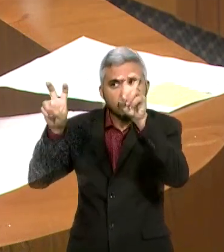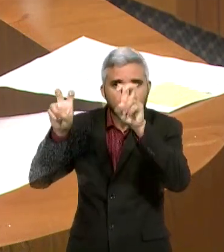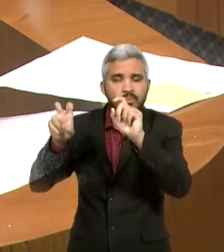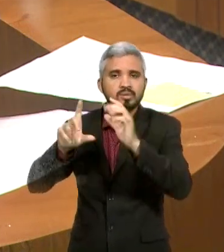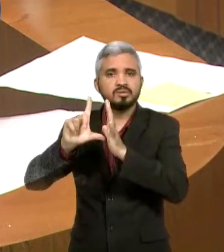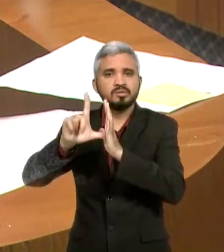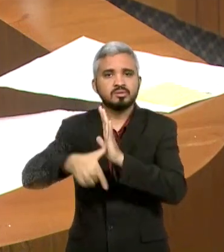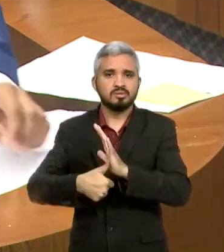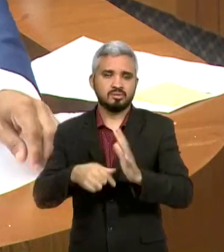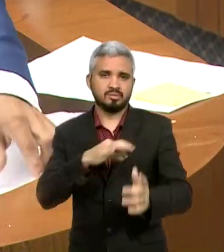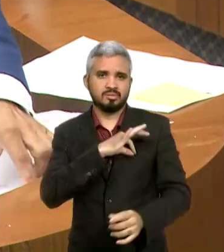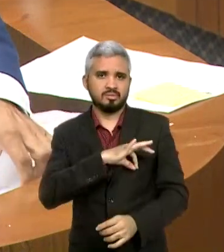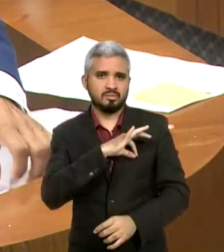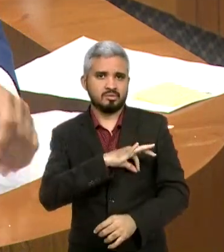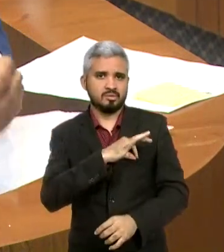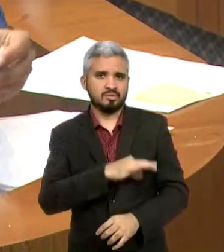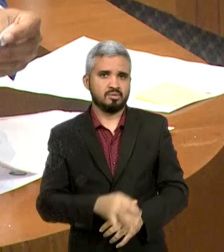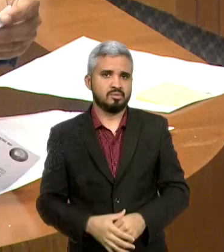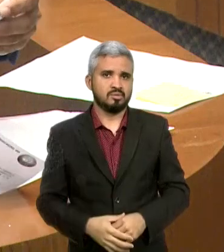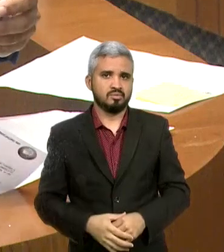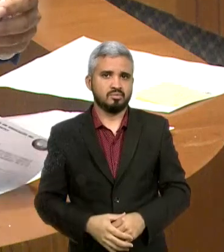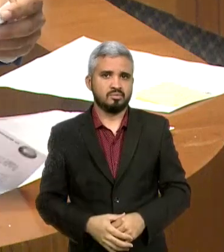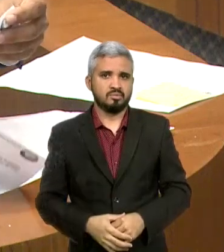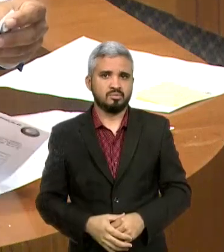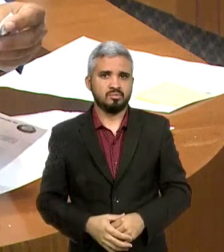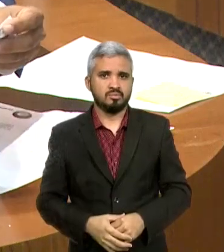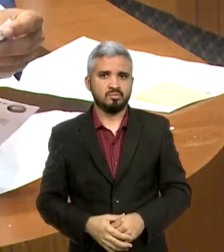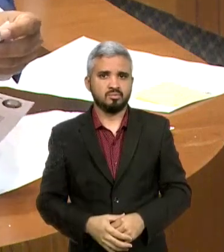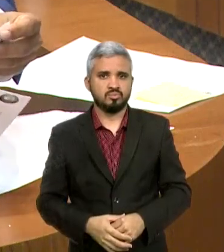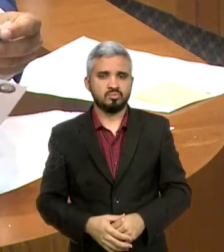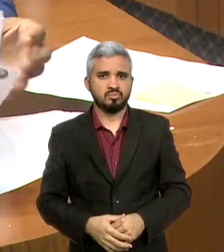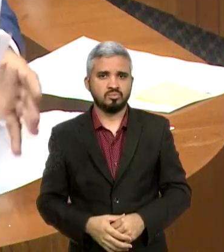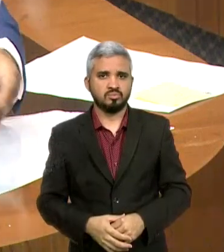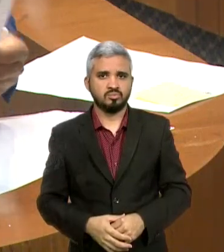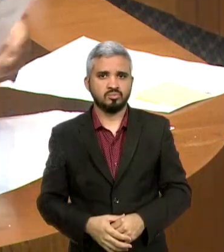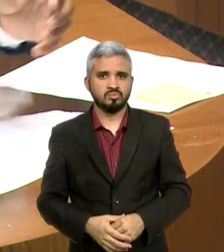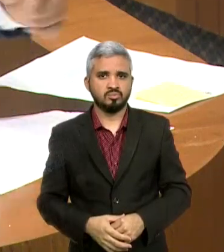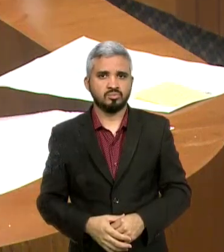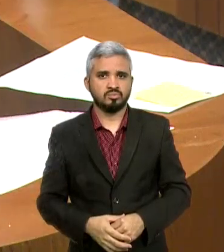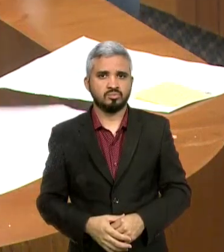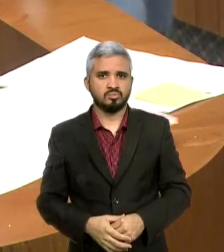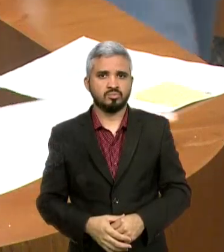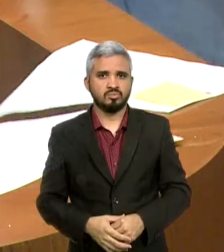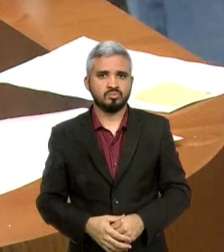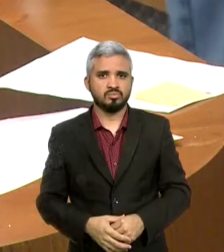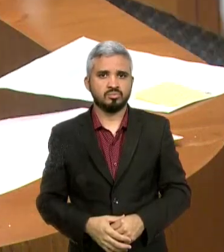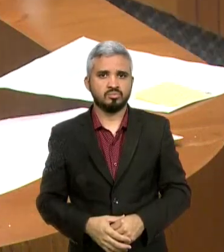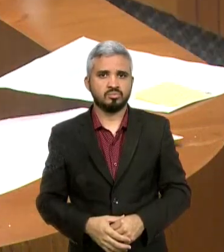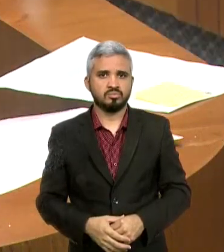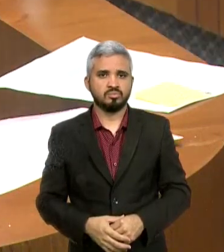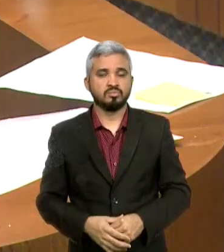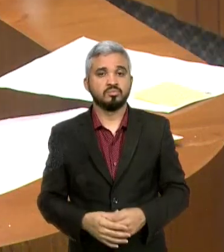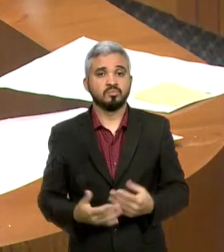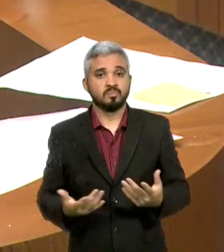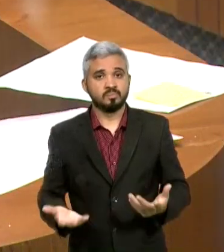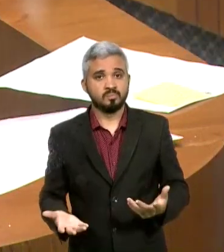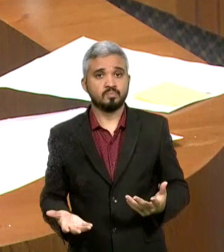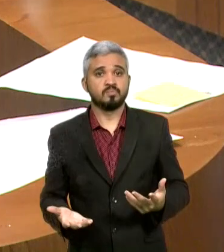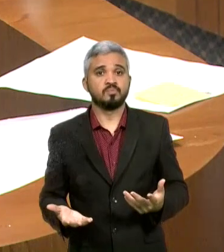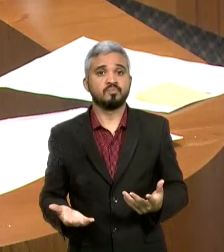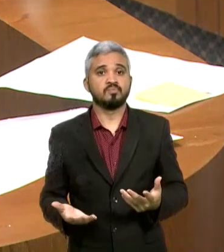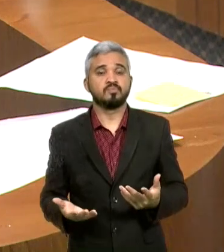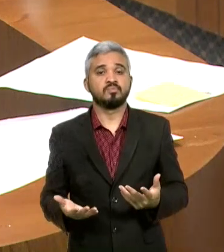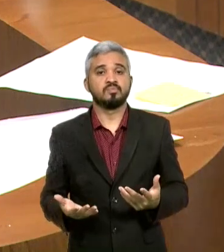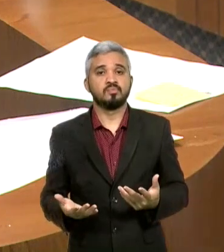serviços ao Governo do Estado do Maranhão. Senhora Presidente, finalizando o